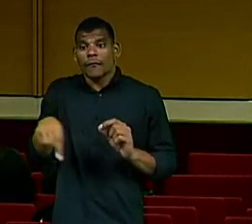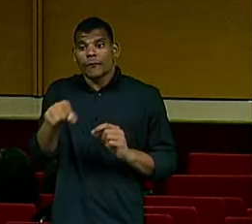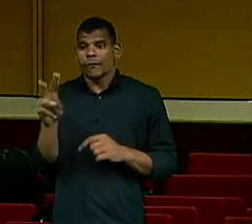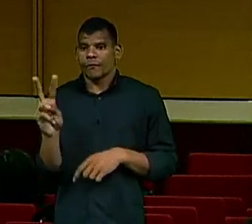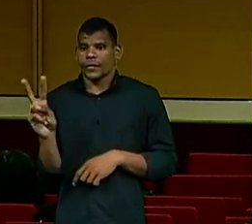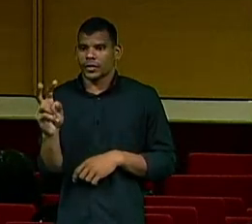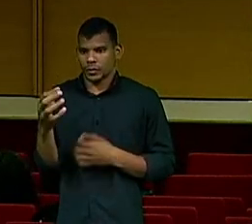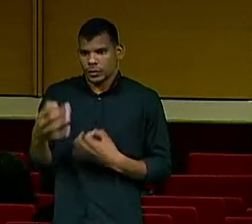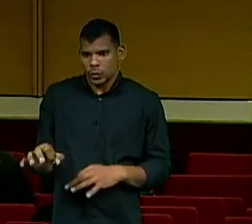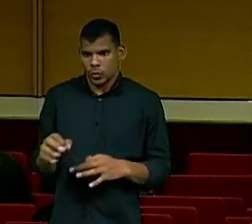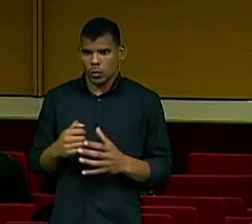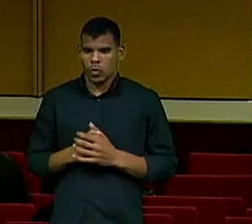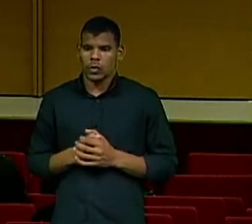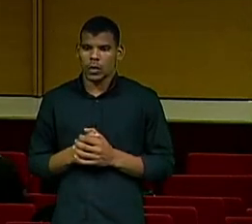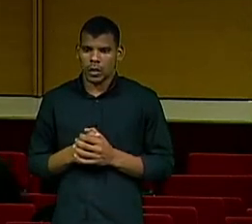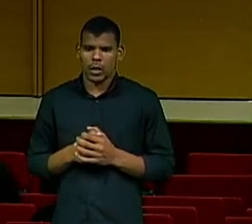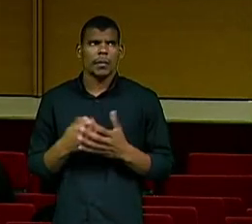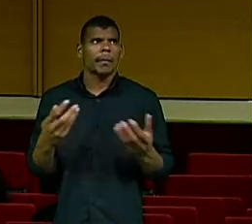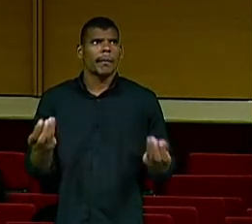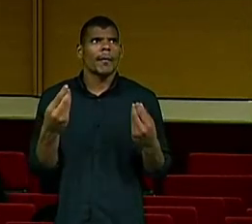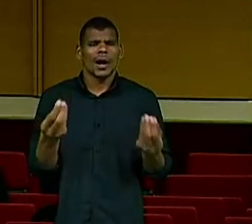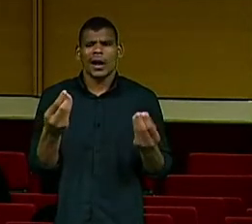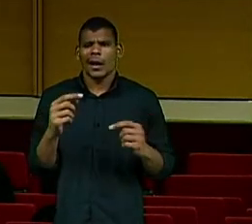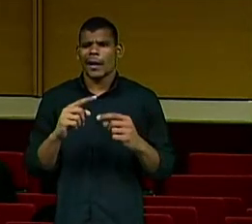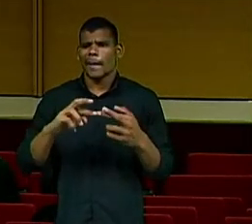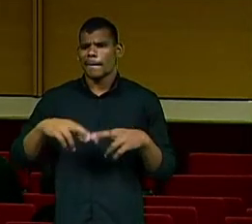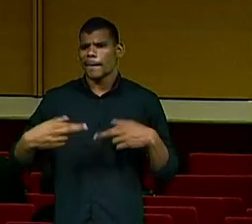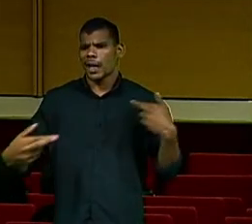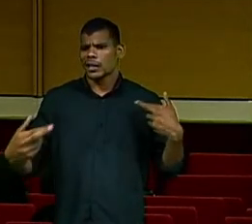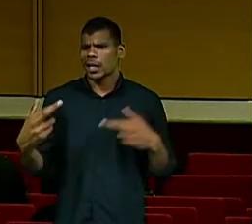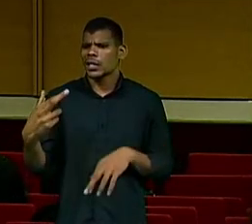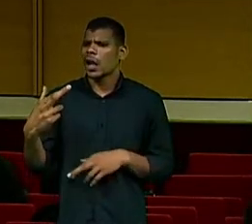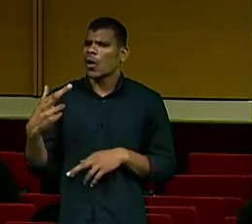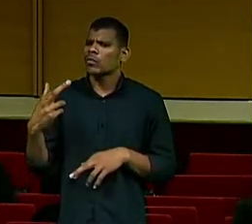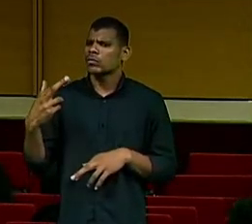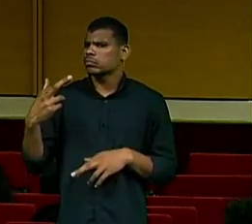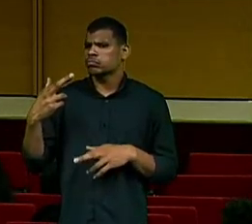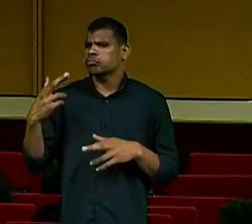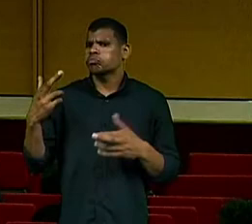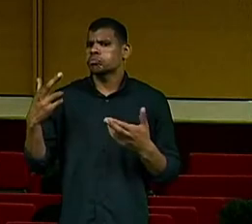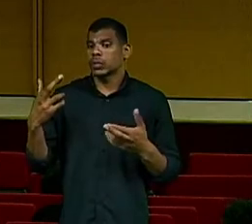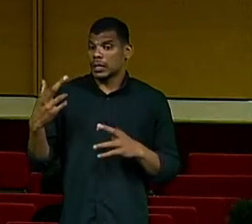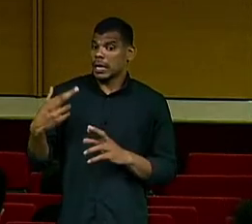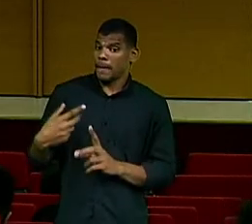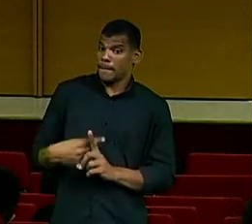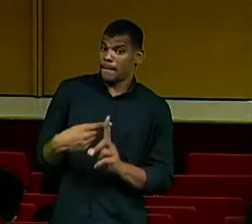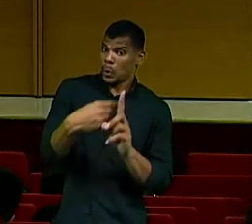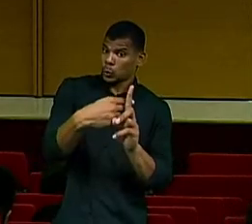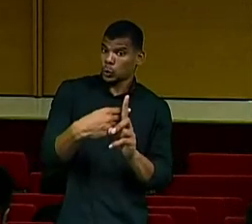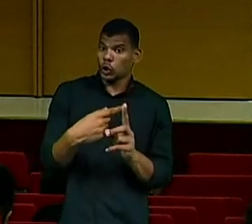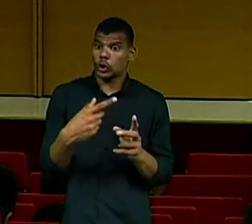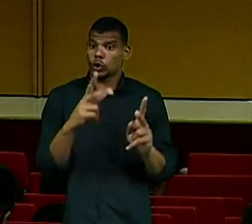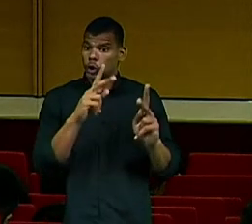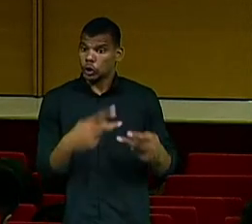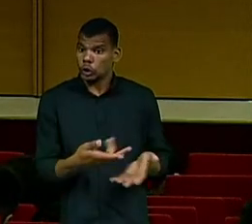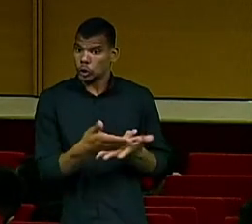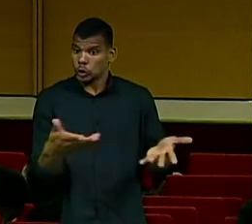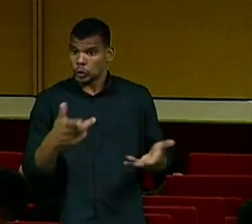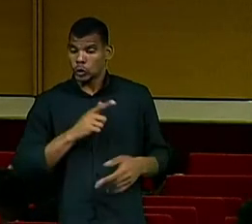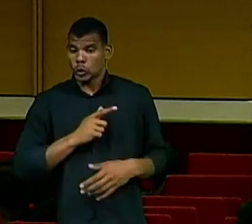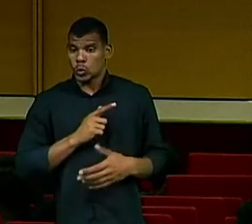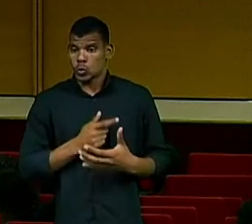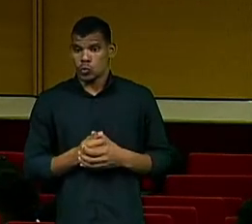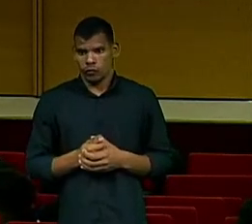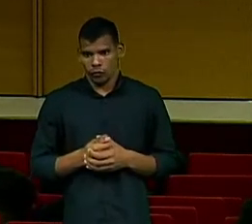para que que eu vou manipular o material genético dos organismos pensando em algum benefício para gente e um dos benefícios